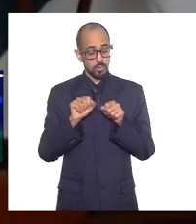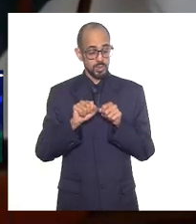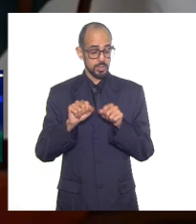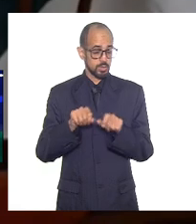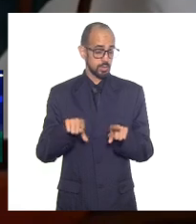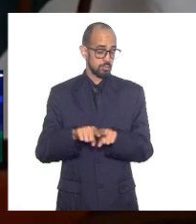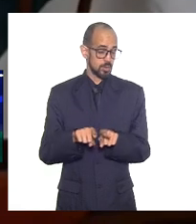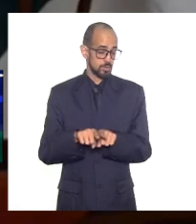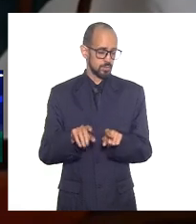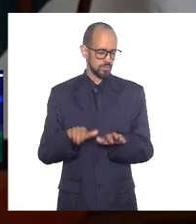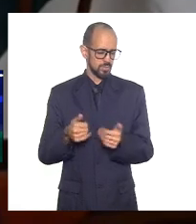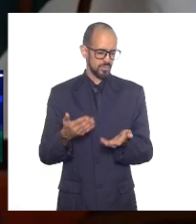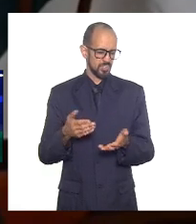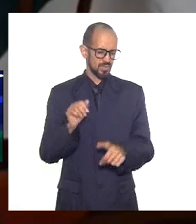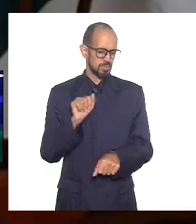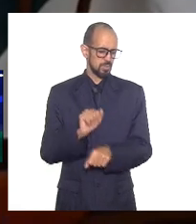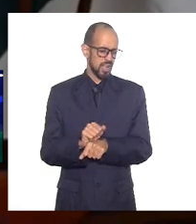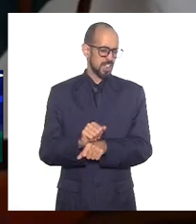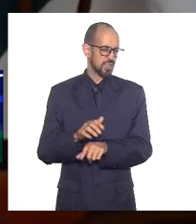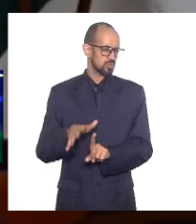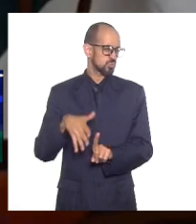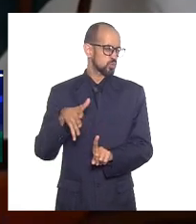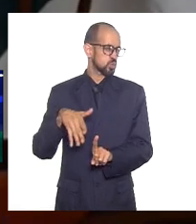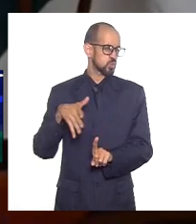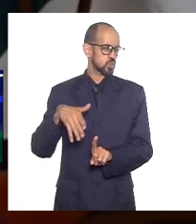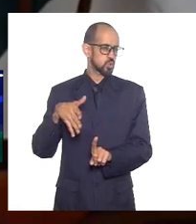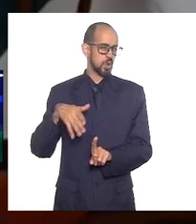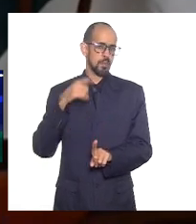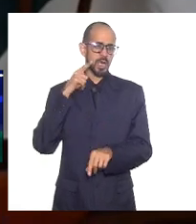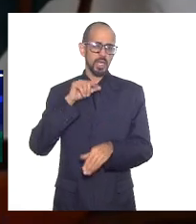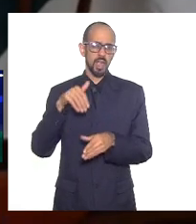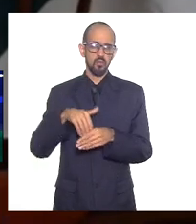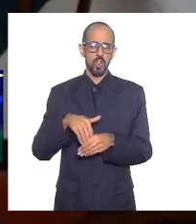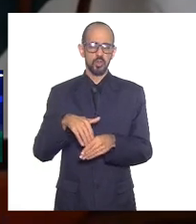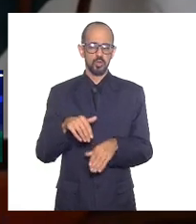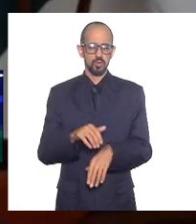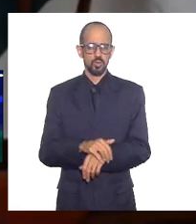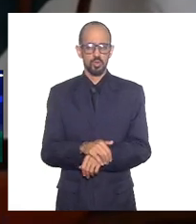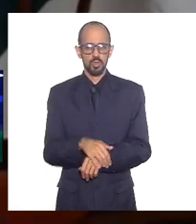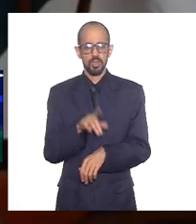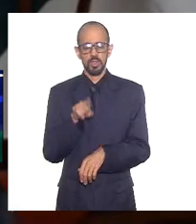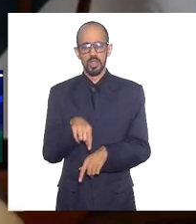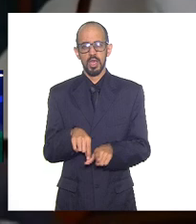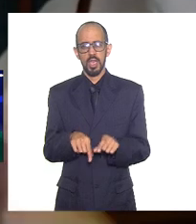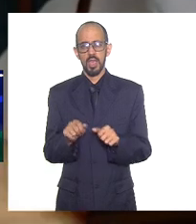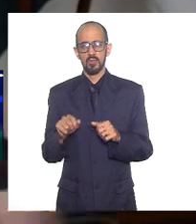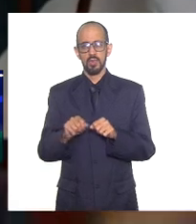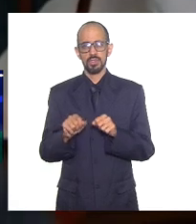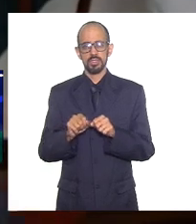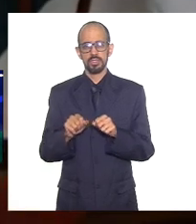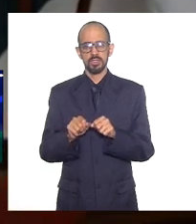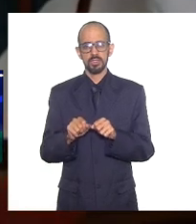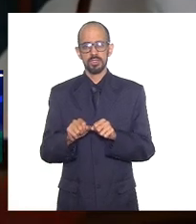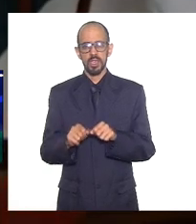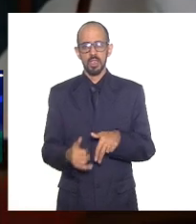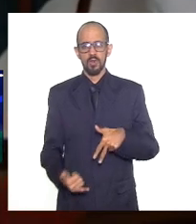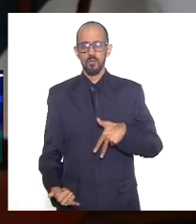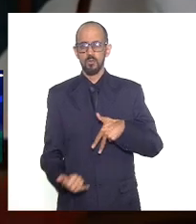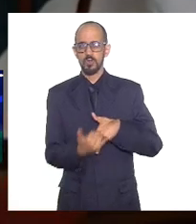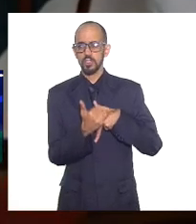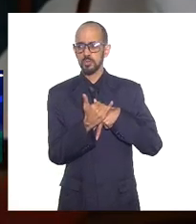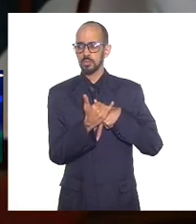Então, vamos parar de discurso eleitoreiro, esse discurso que fica vitimando as pessoas